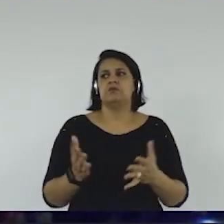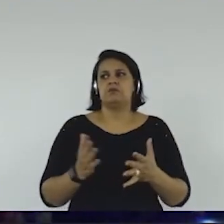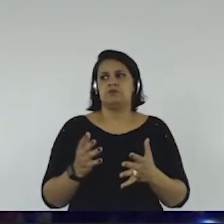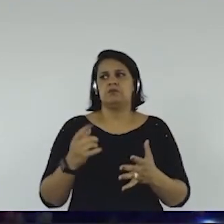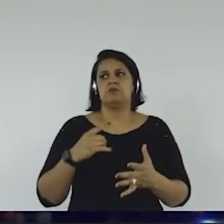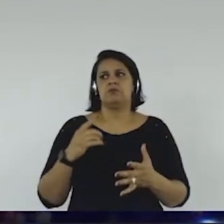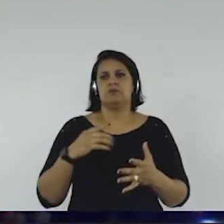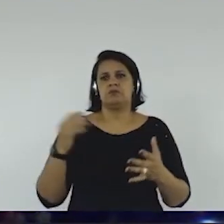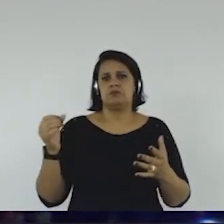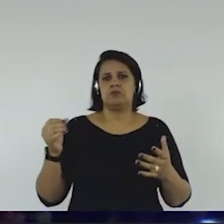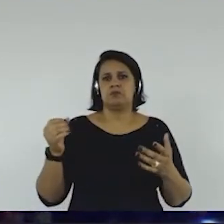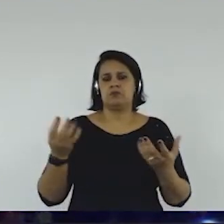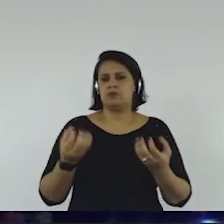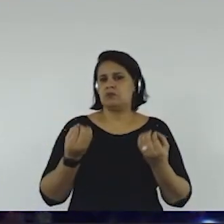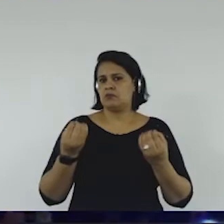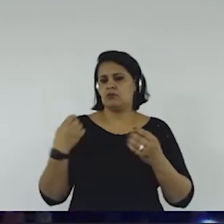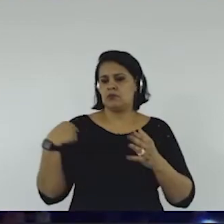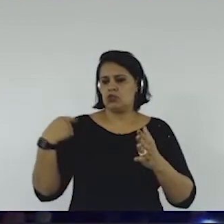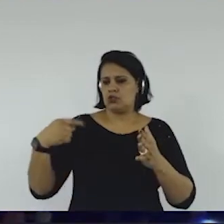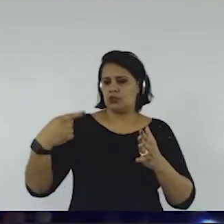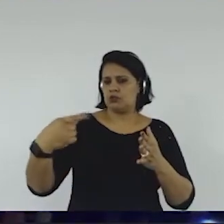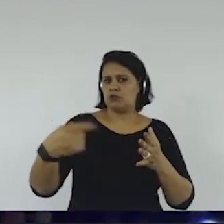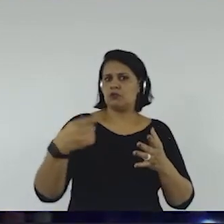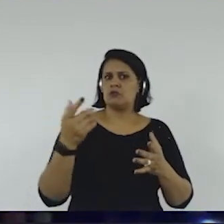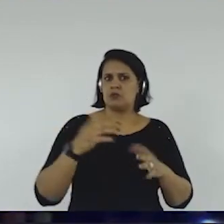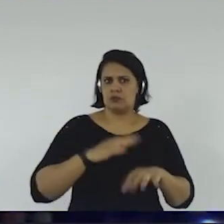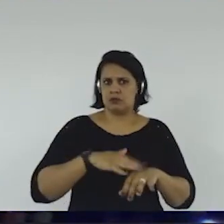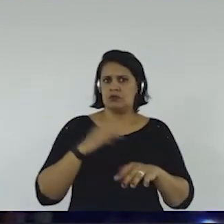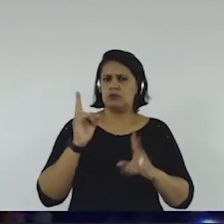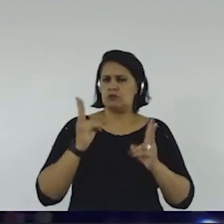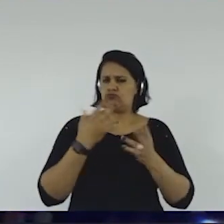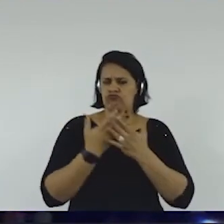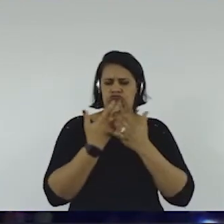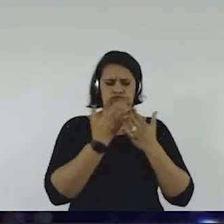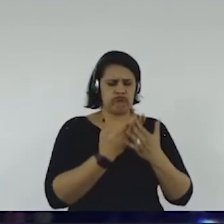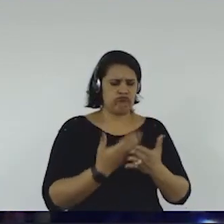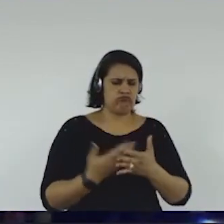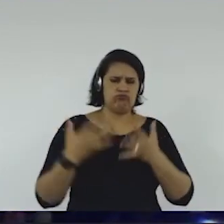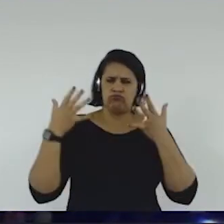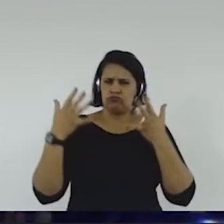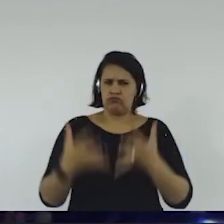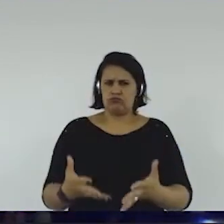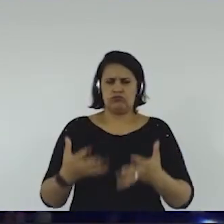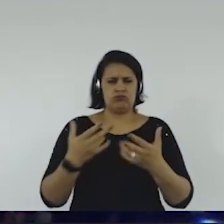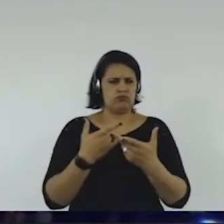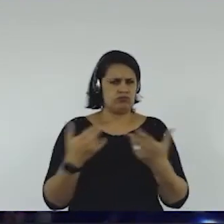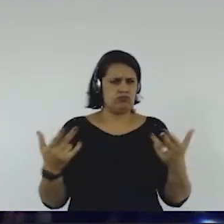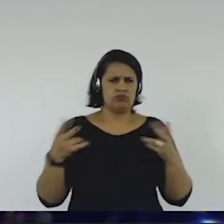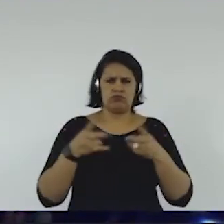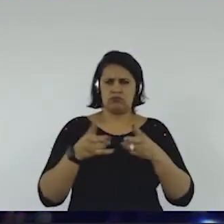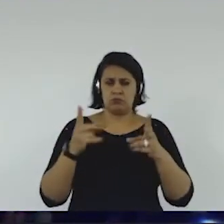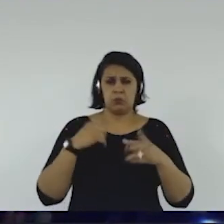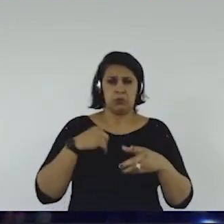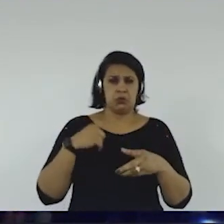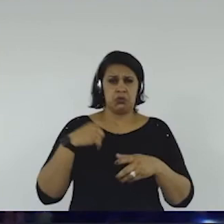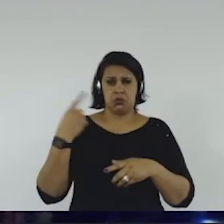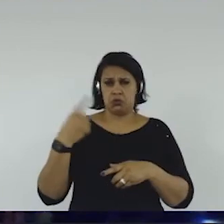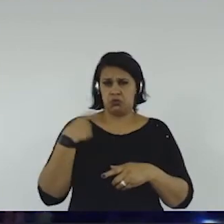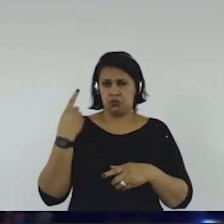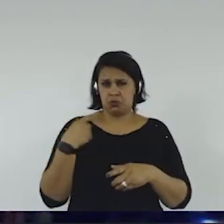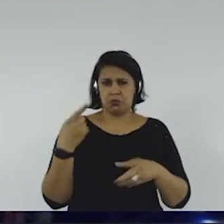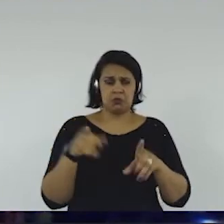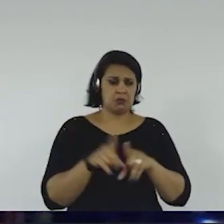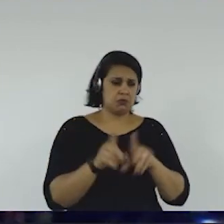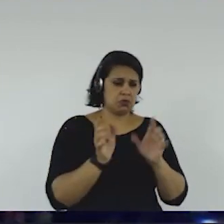forma incrivelmente preparada, né? Vem estudando intensamente, vem participando dos MUTs. Nós teremos advogados e